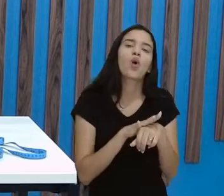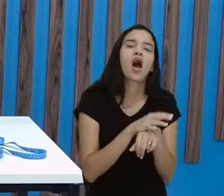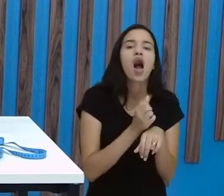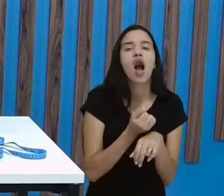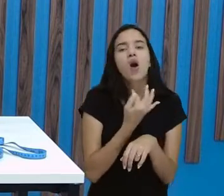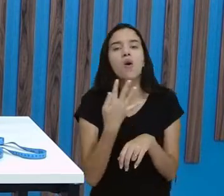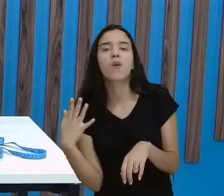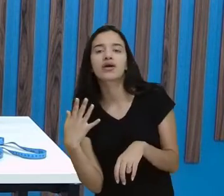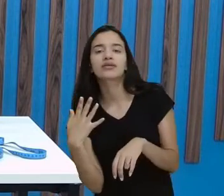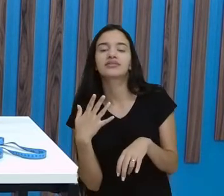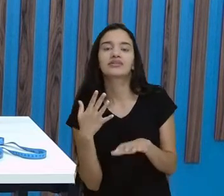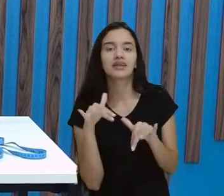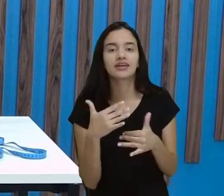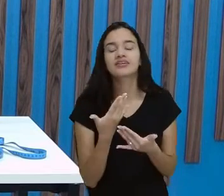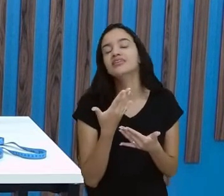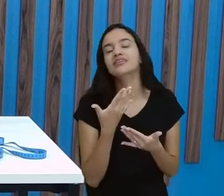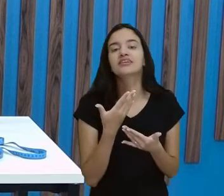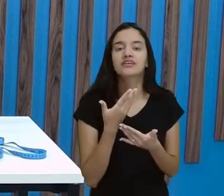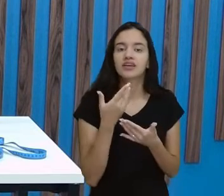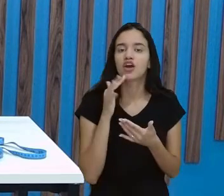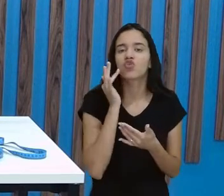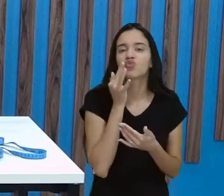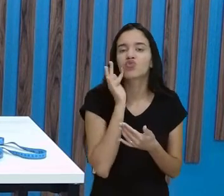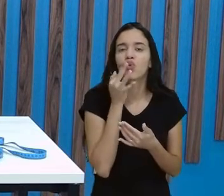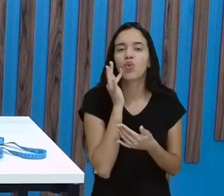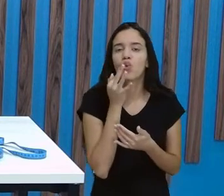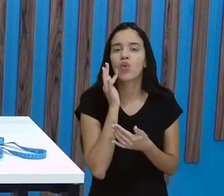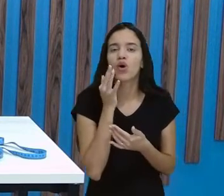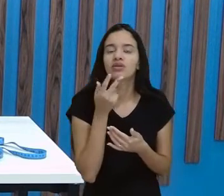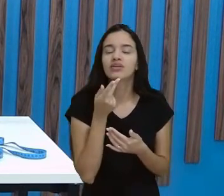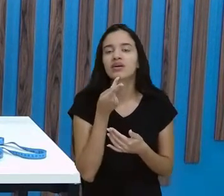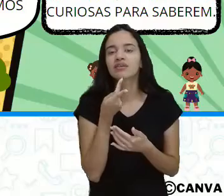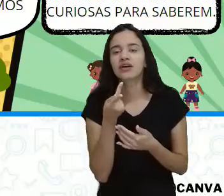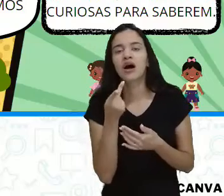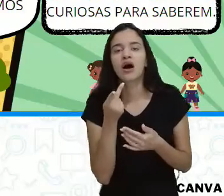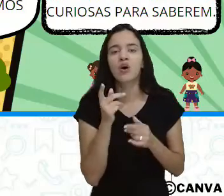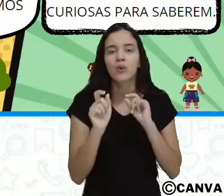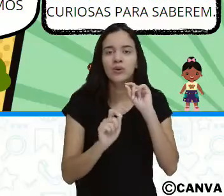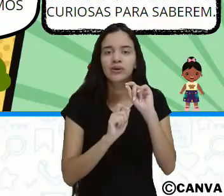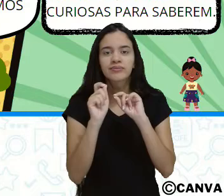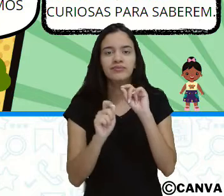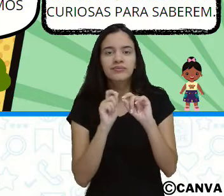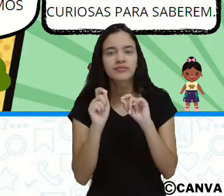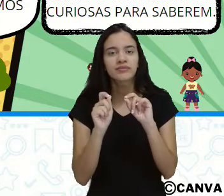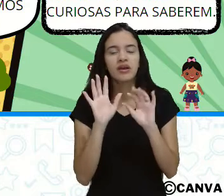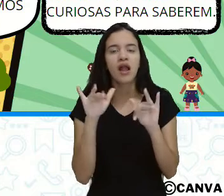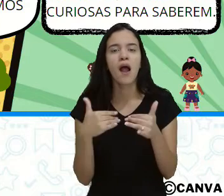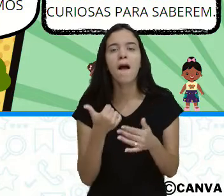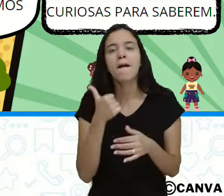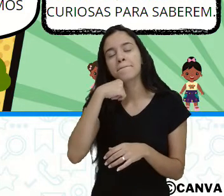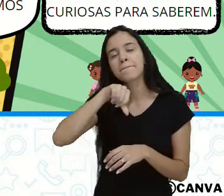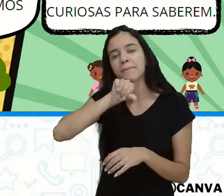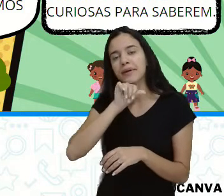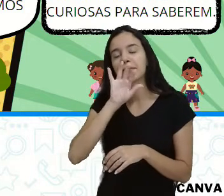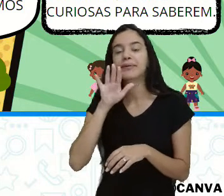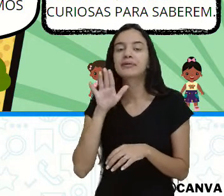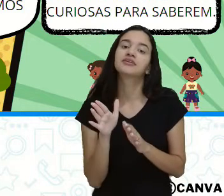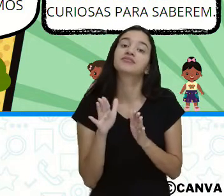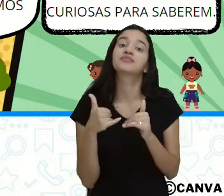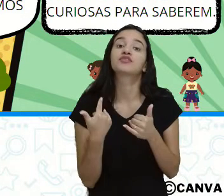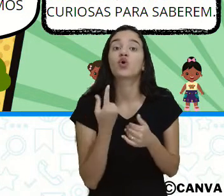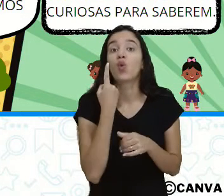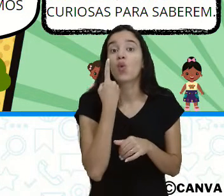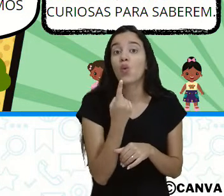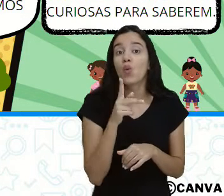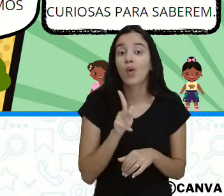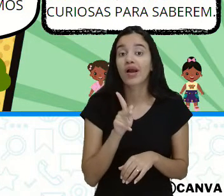de frutas que elas trouxeram para o piquenique. E uma delas chegou dizendo o seguinte: minha mãe mandou 1